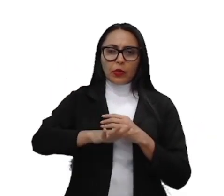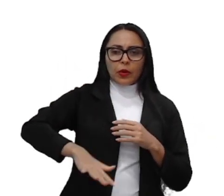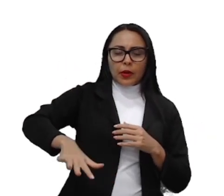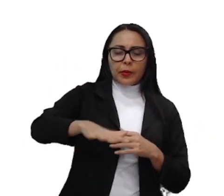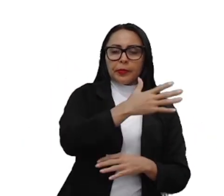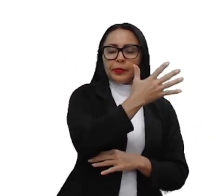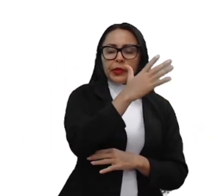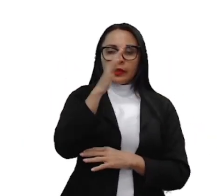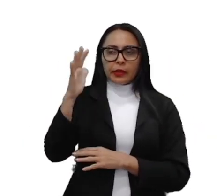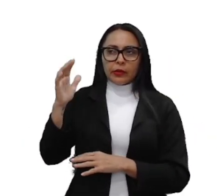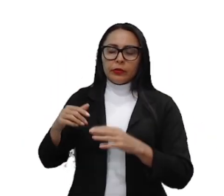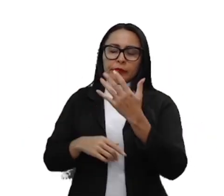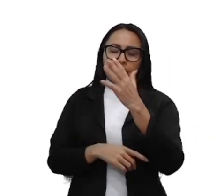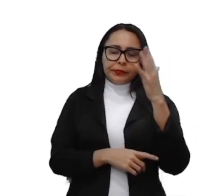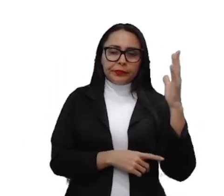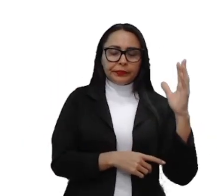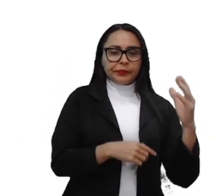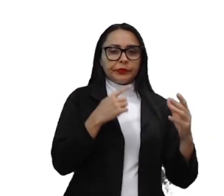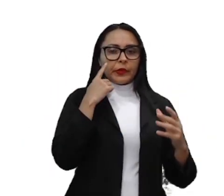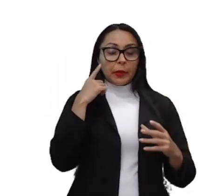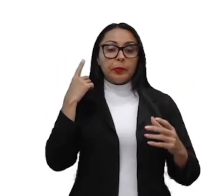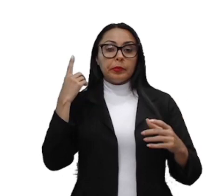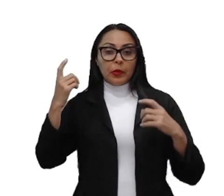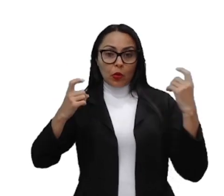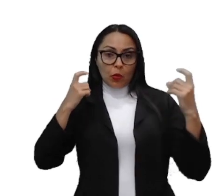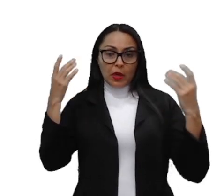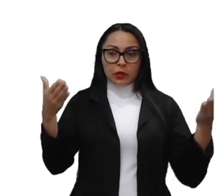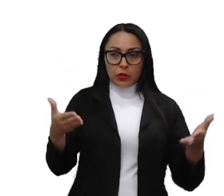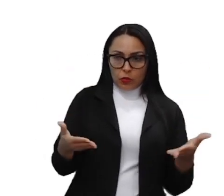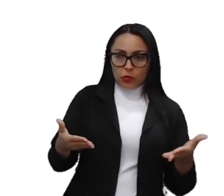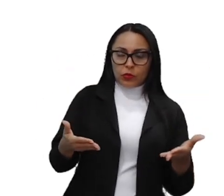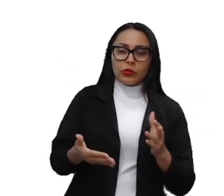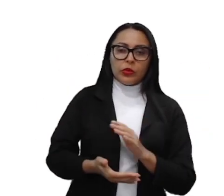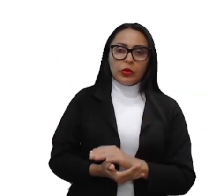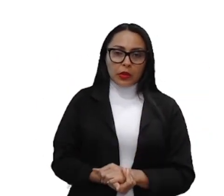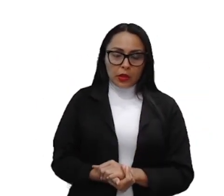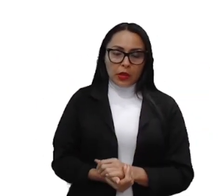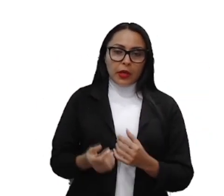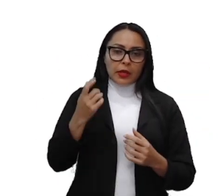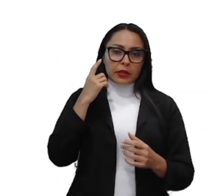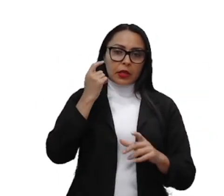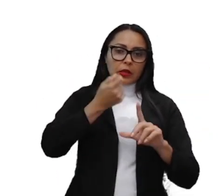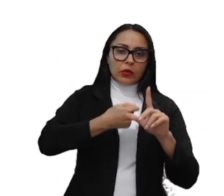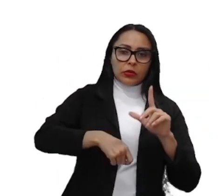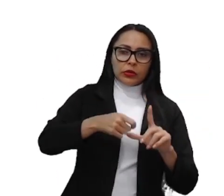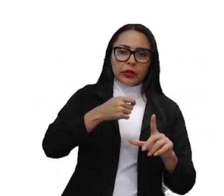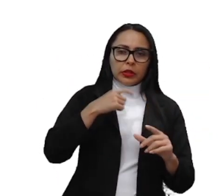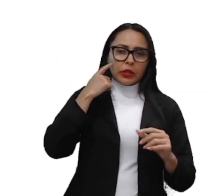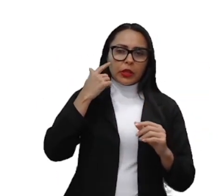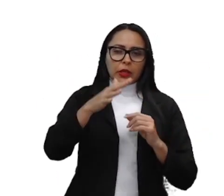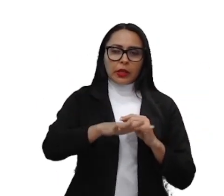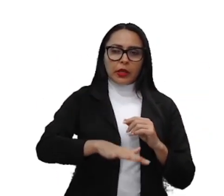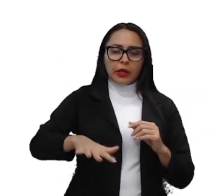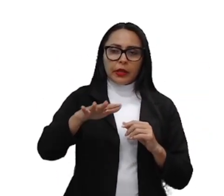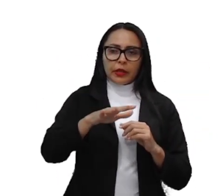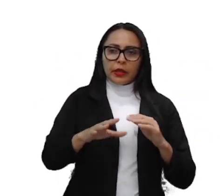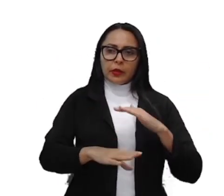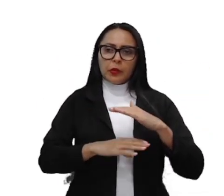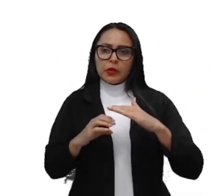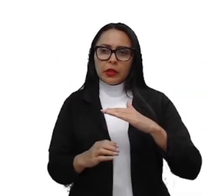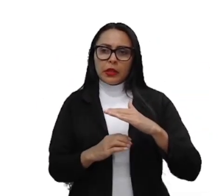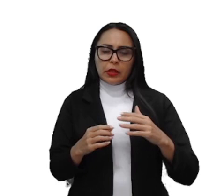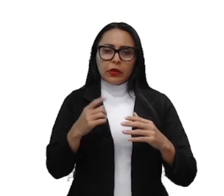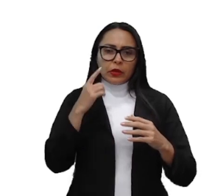tão motivo de tanta preocupação atualmente, né? A logística reversa é a área da logística empresarial